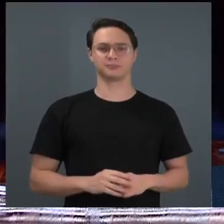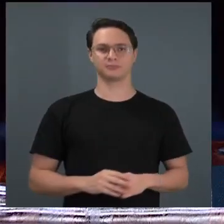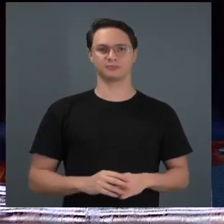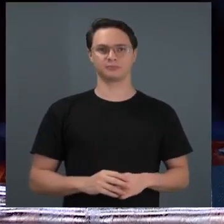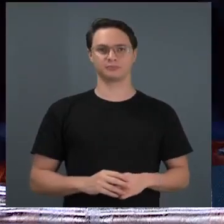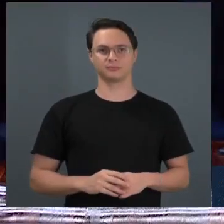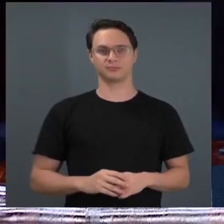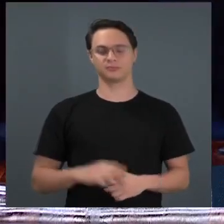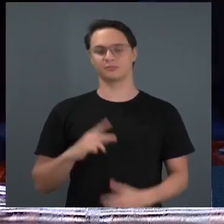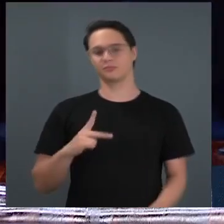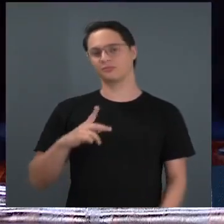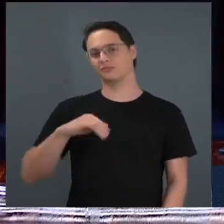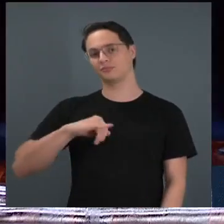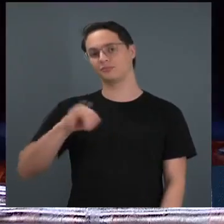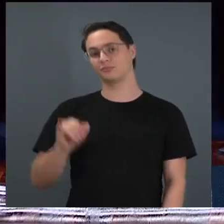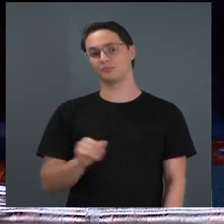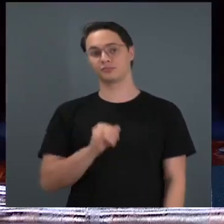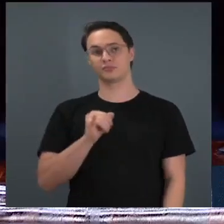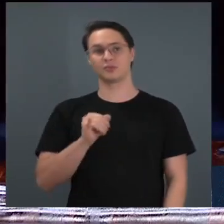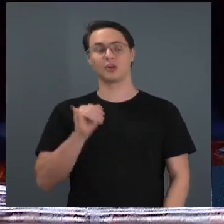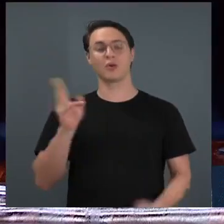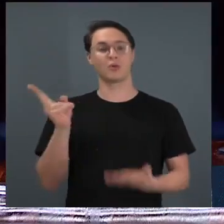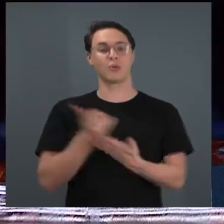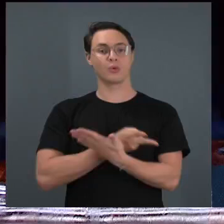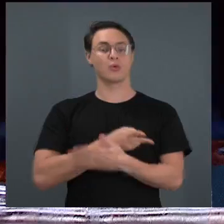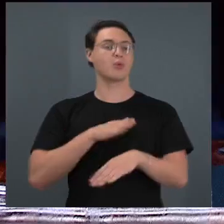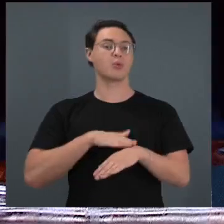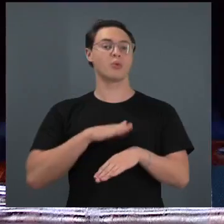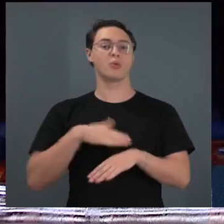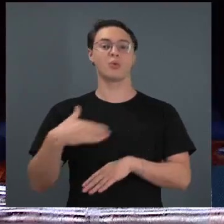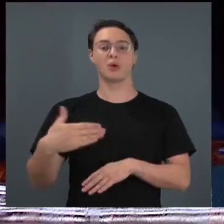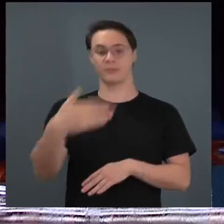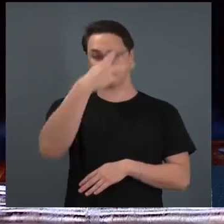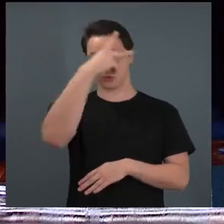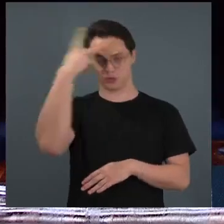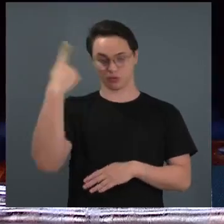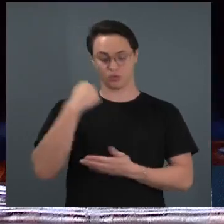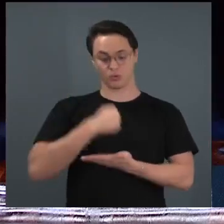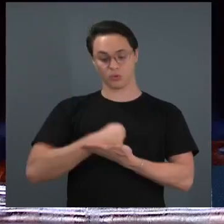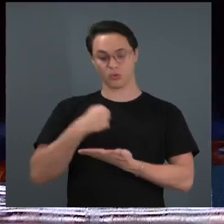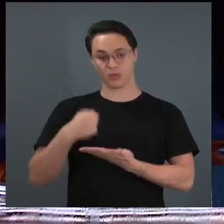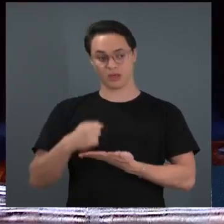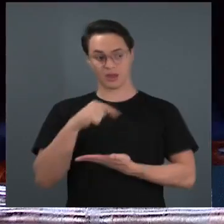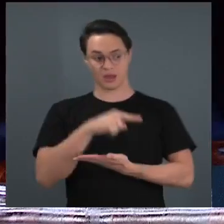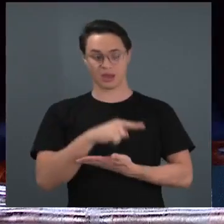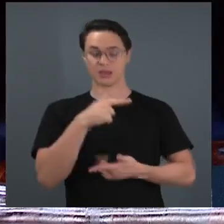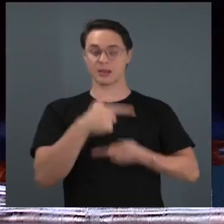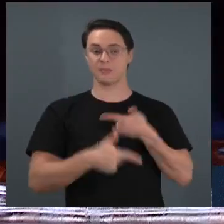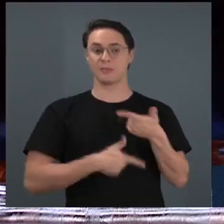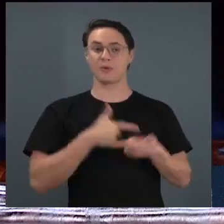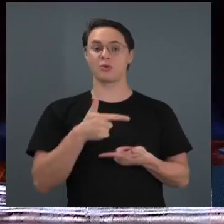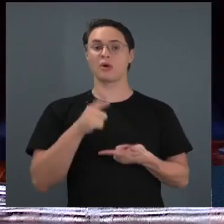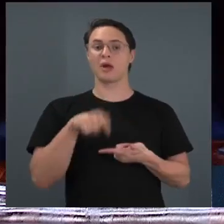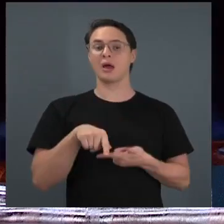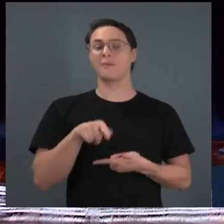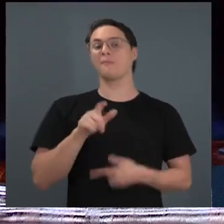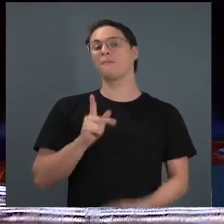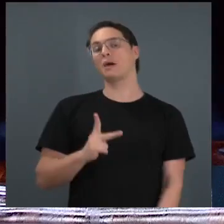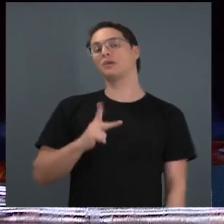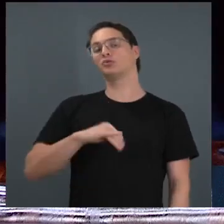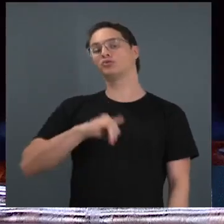A pejotização ocorre quando o empregador contrata um trabalhador como pessoa